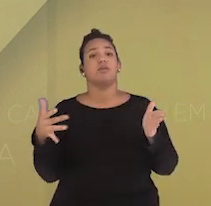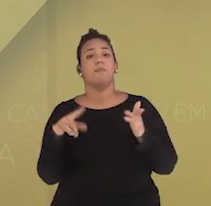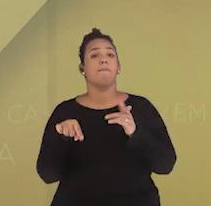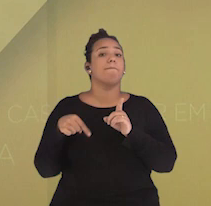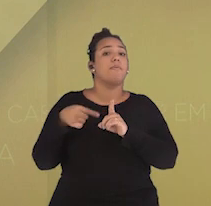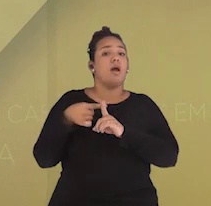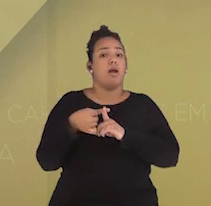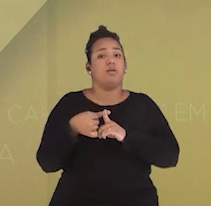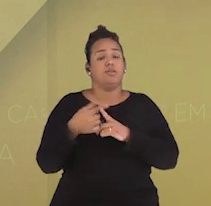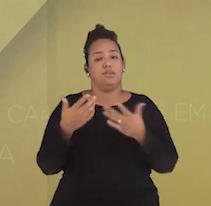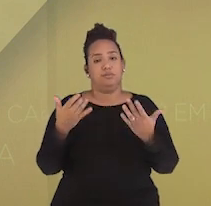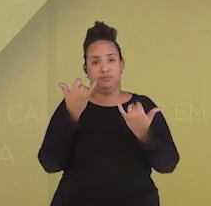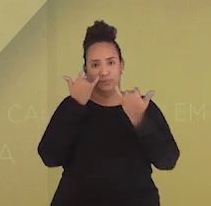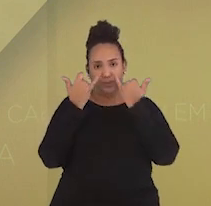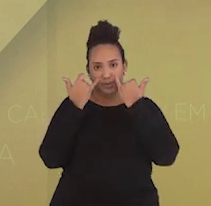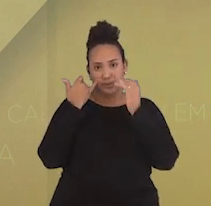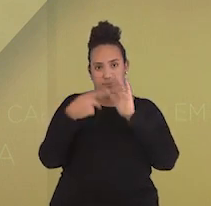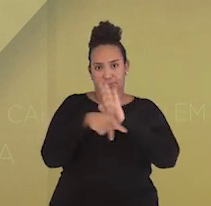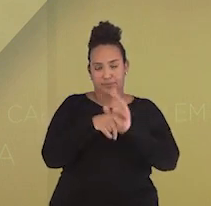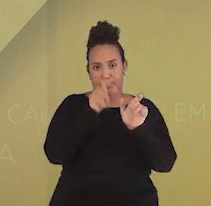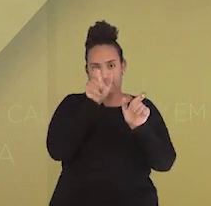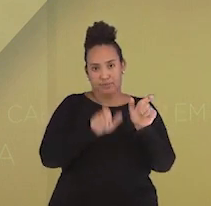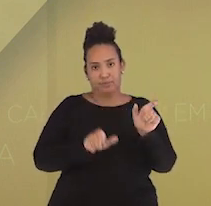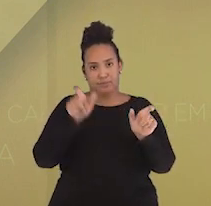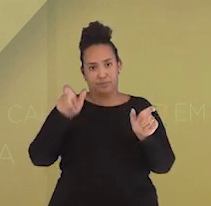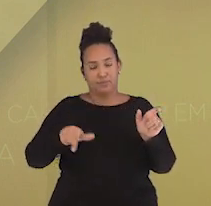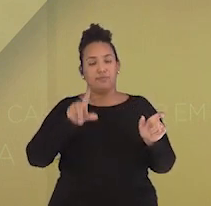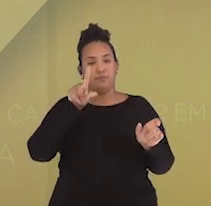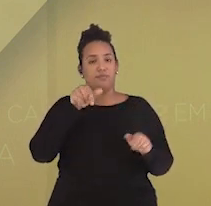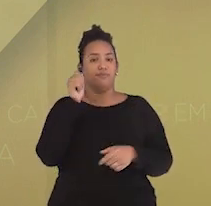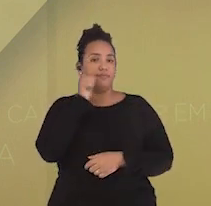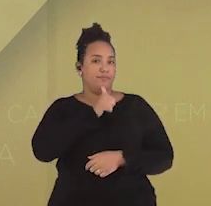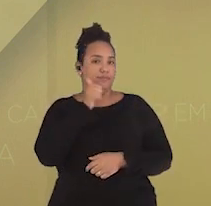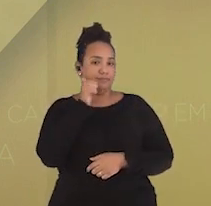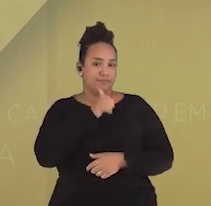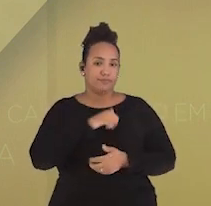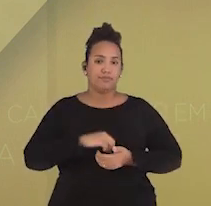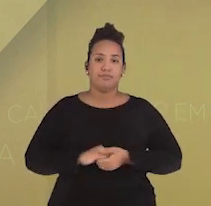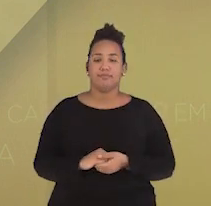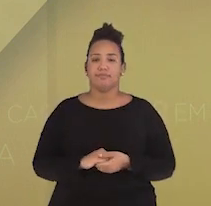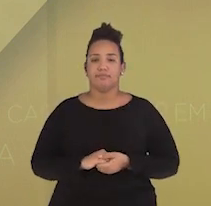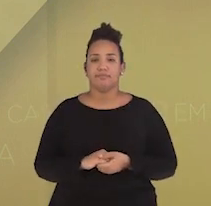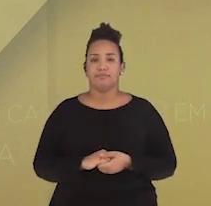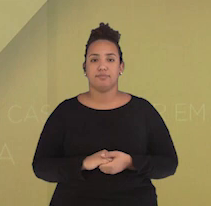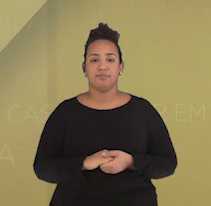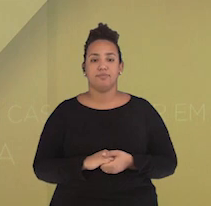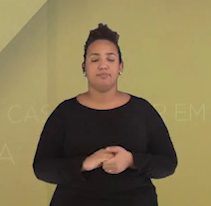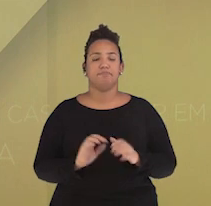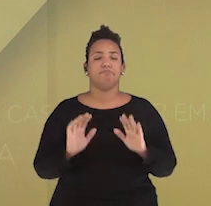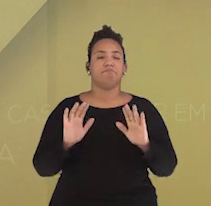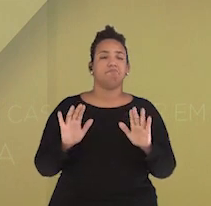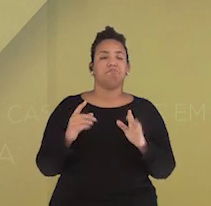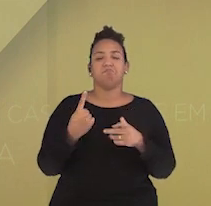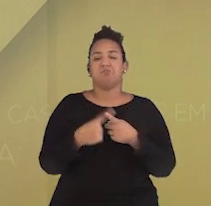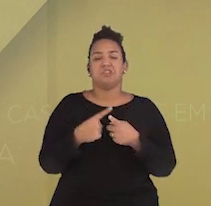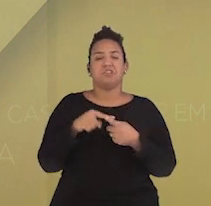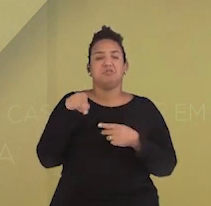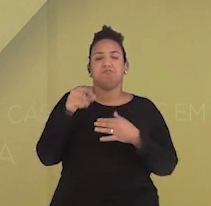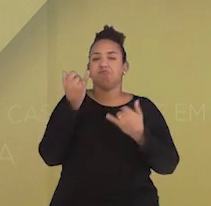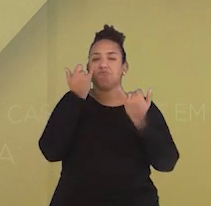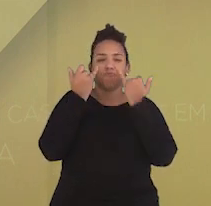Segundo as informações desses gráficos, as mulheres. Mas que importância esse tipo de informação